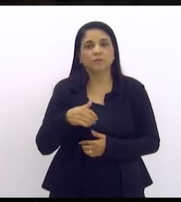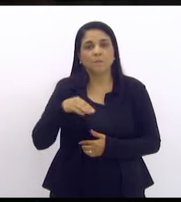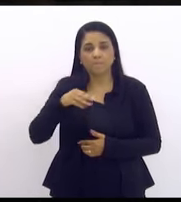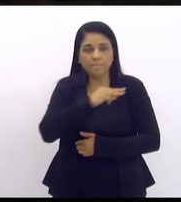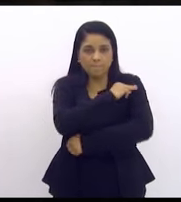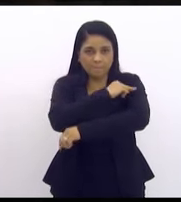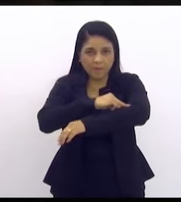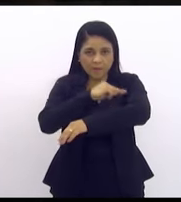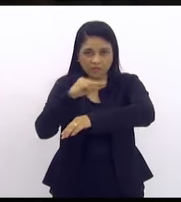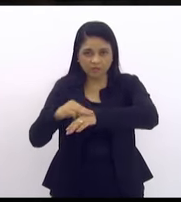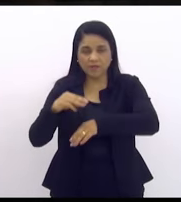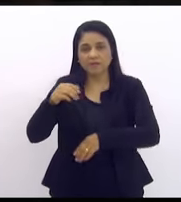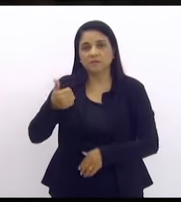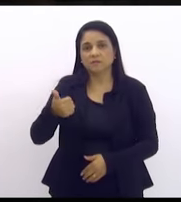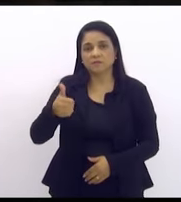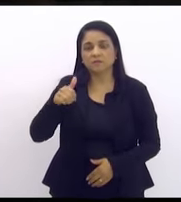mil,